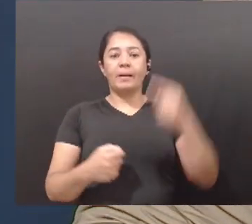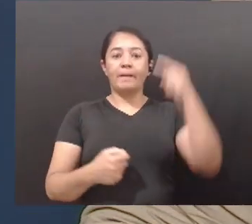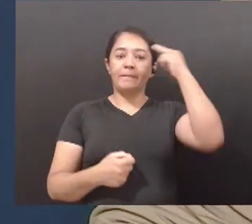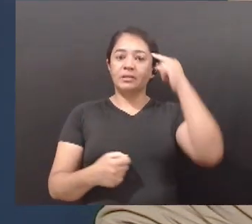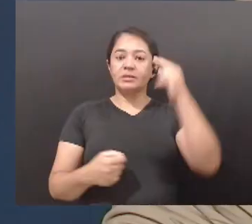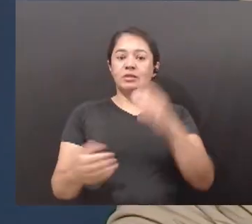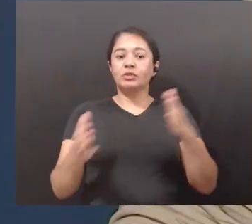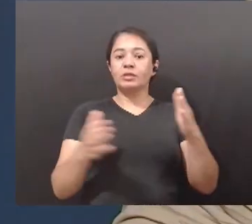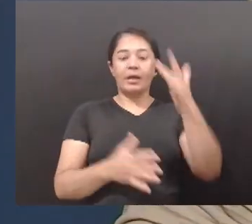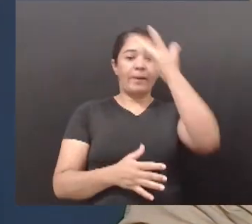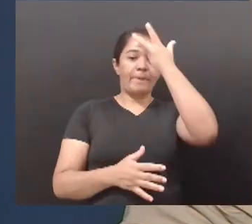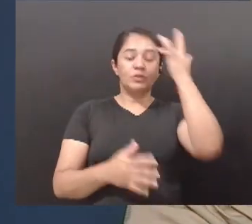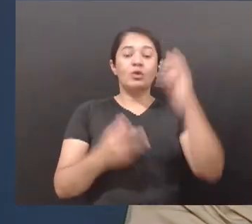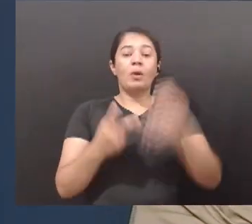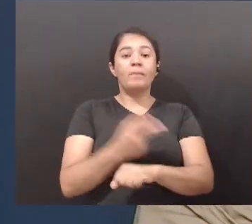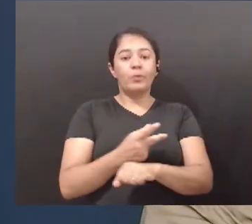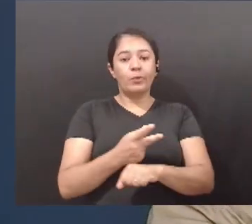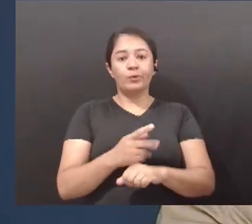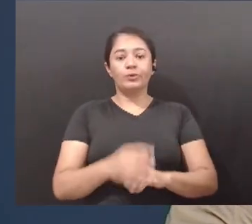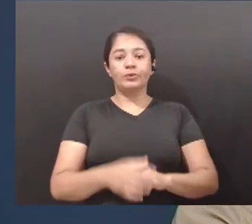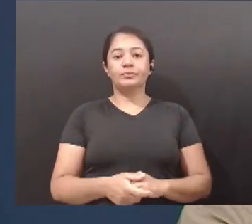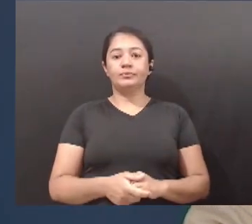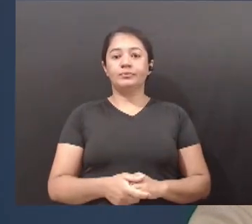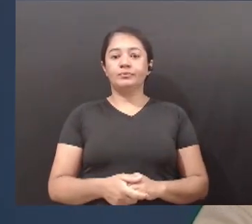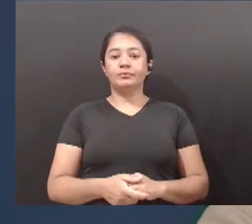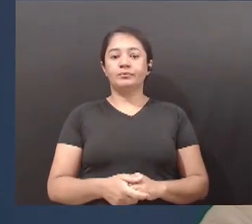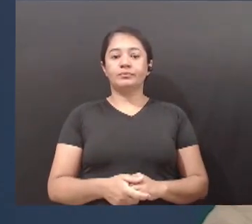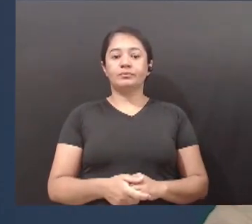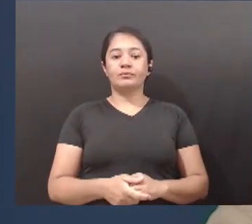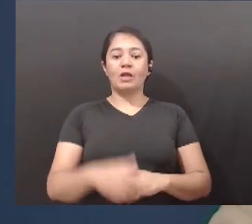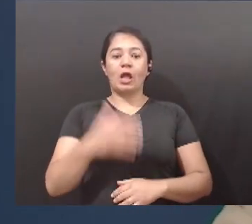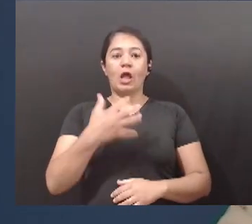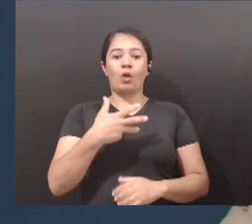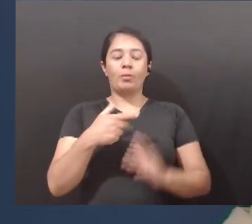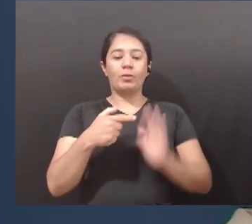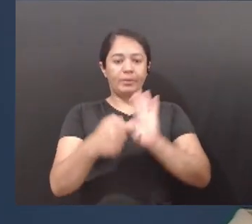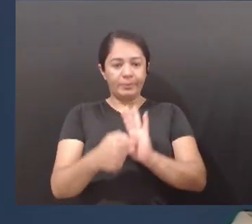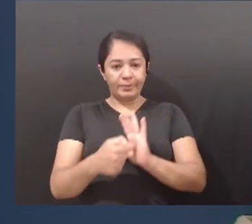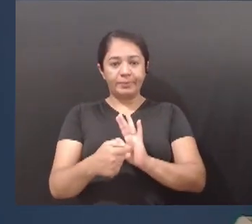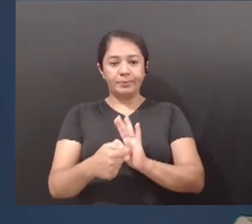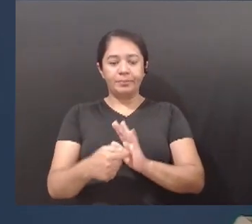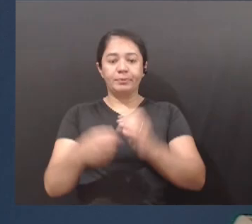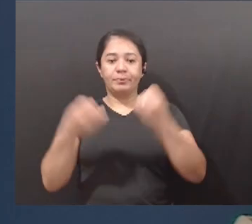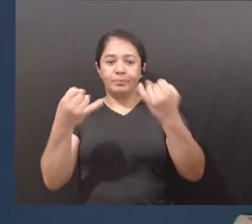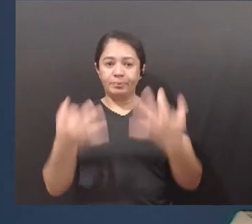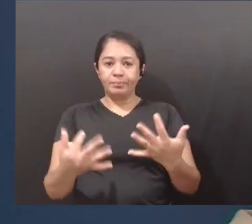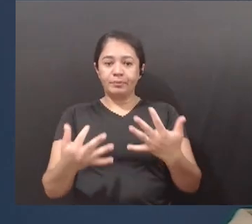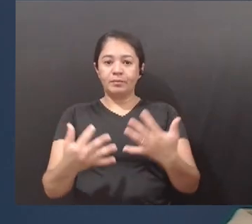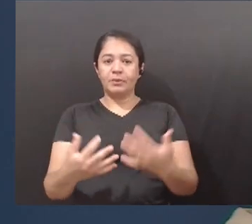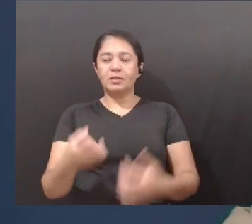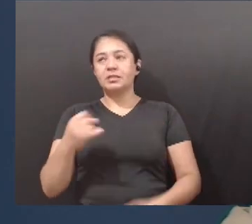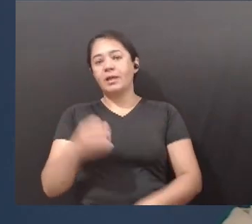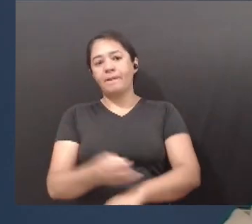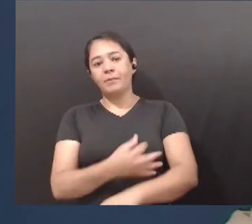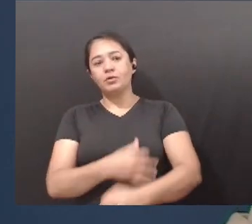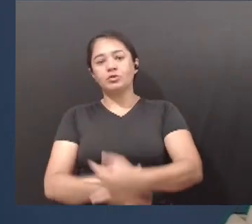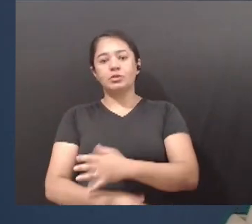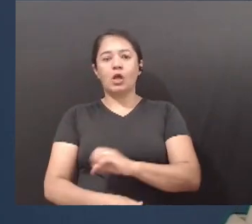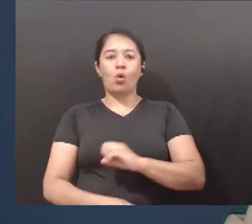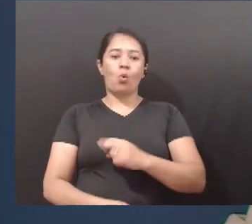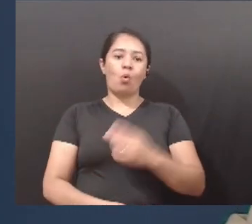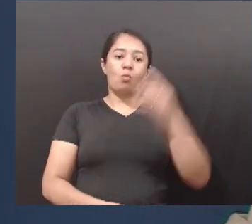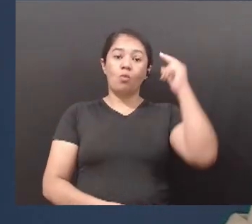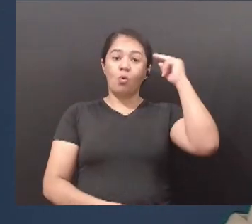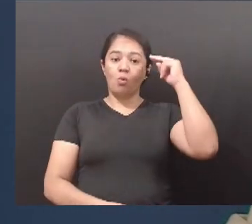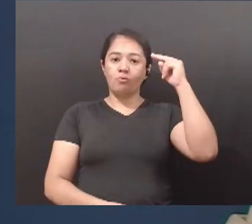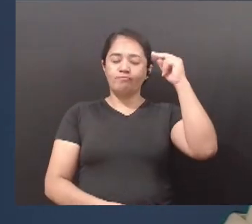né? A parte mais comportamental, podemos dizer. Então, se é uma coisa mais emocional, se é algo mais racional. E por que eu gosto de